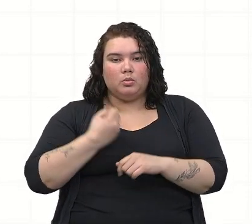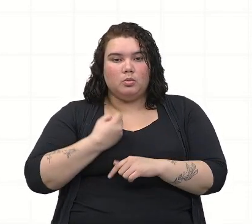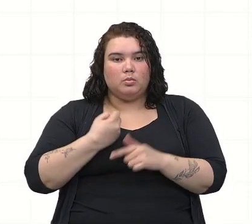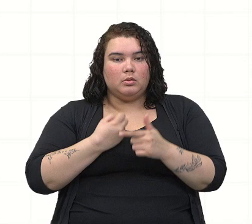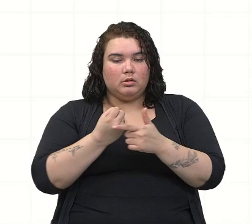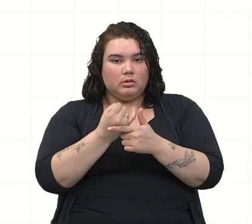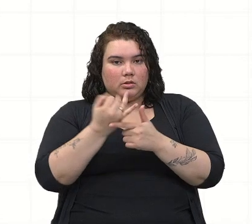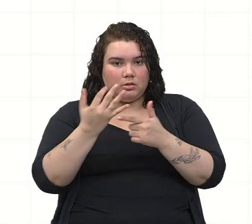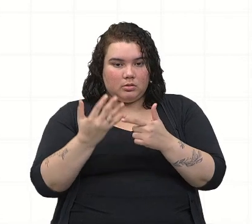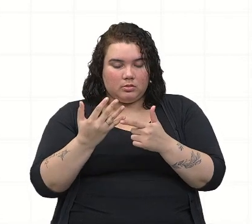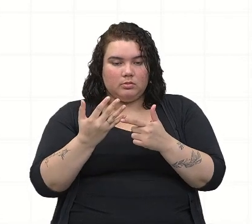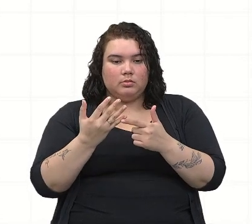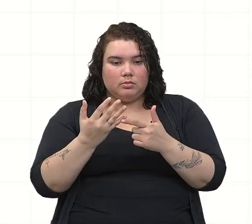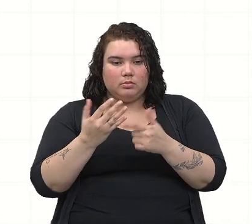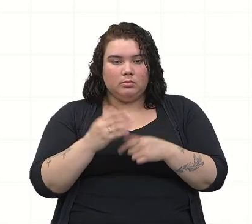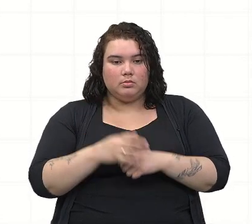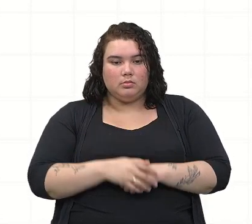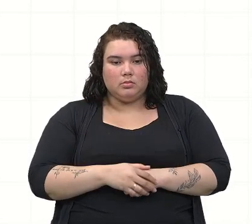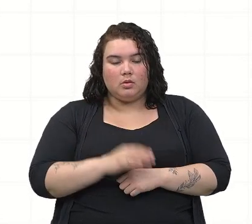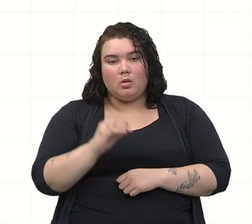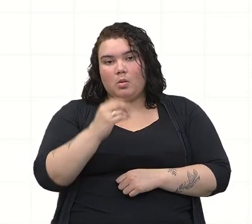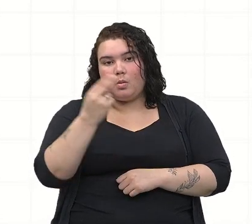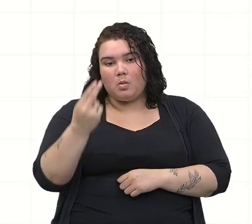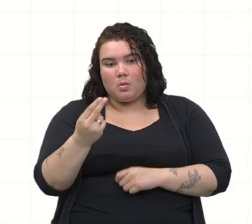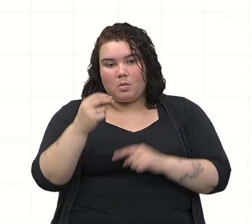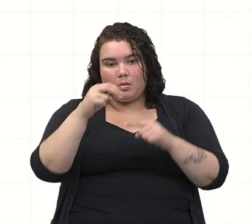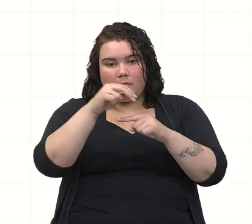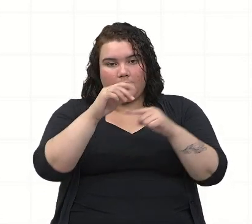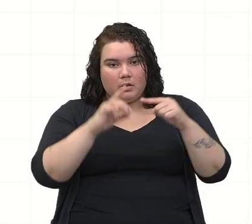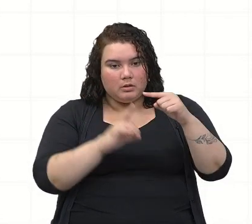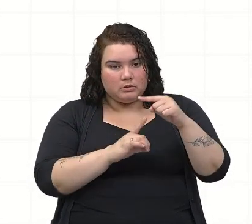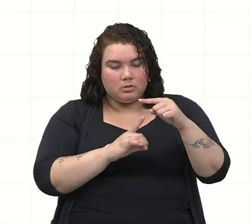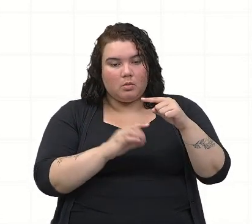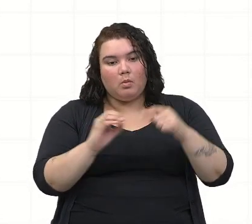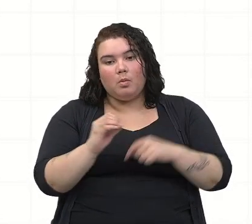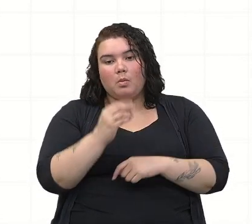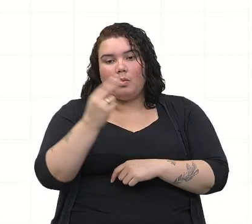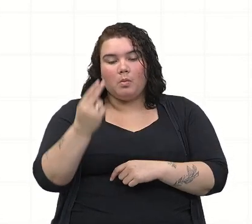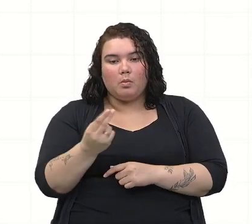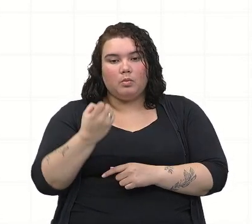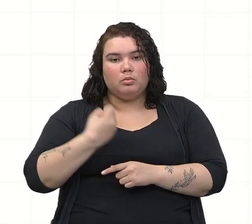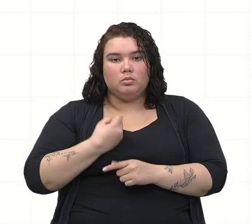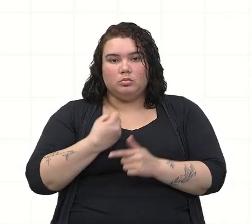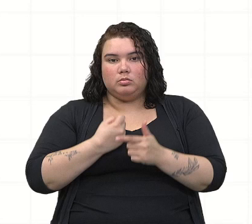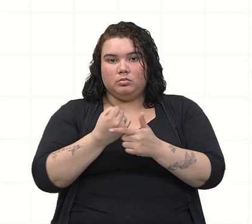A gente vai utilizar nesse formato de fração ou